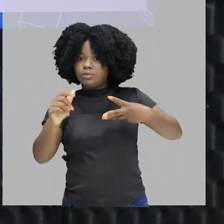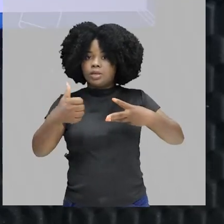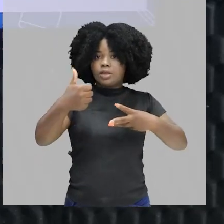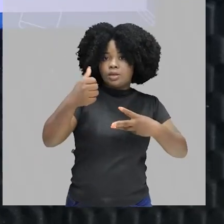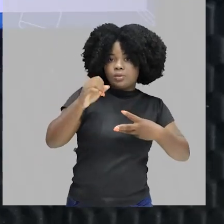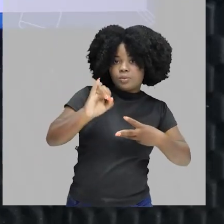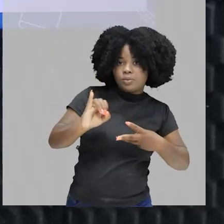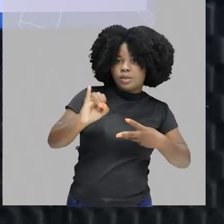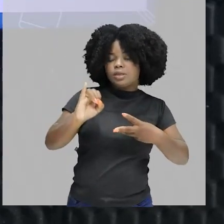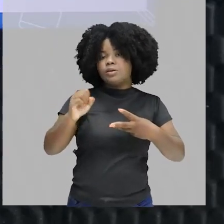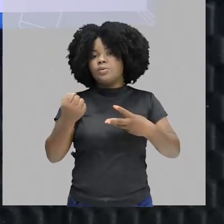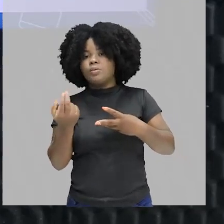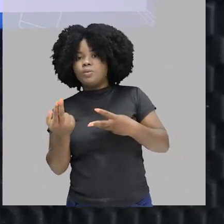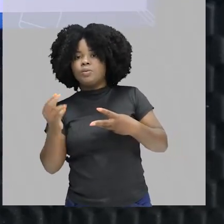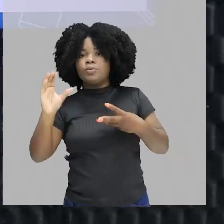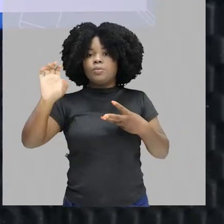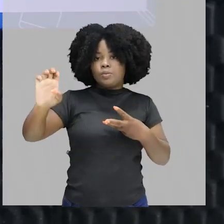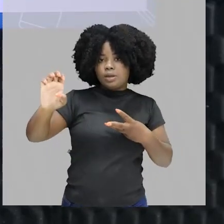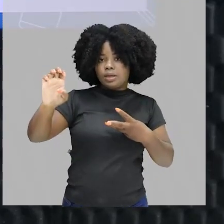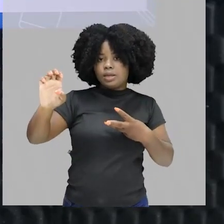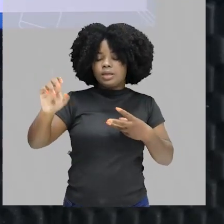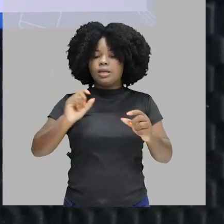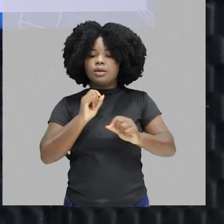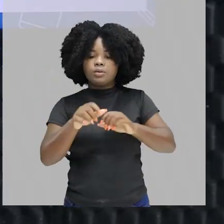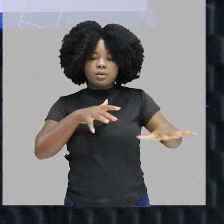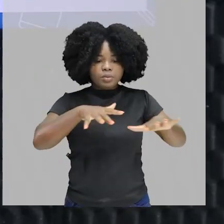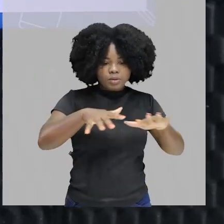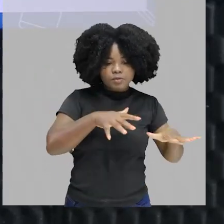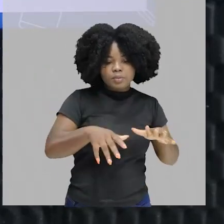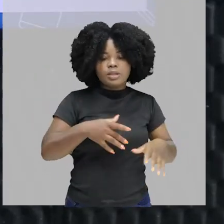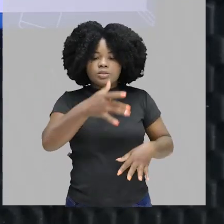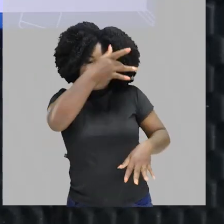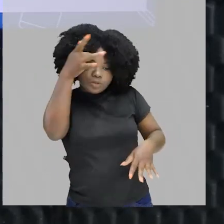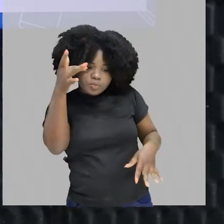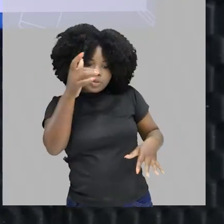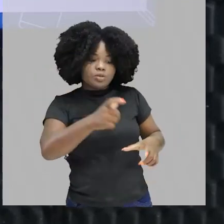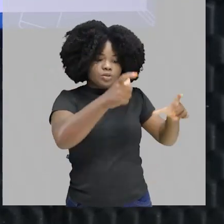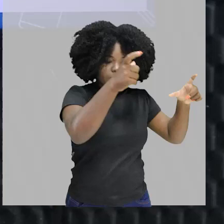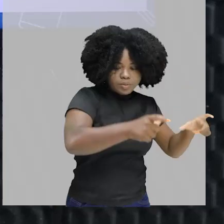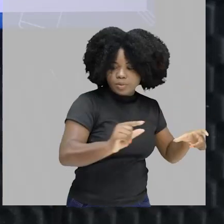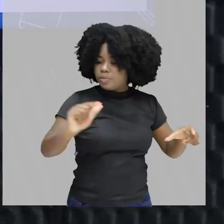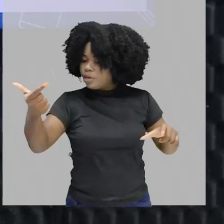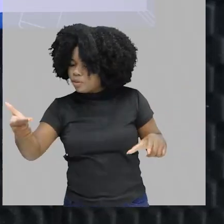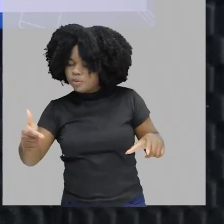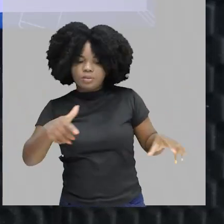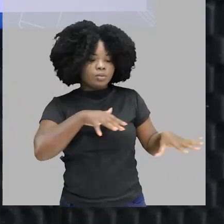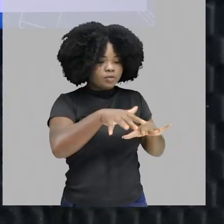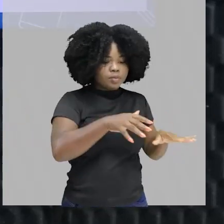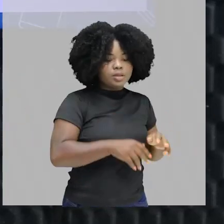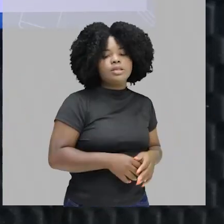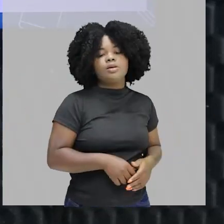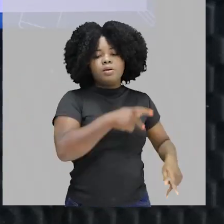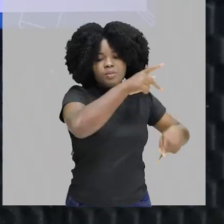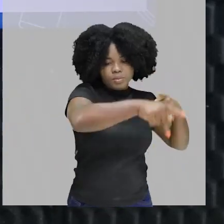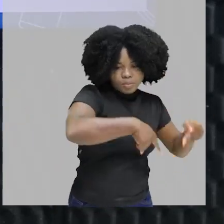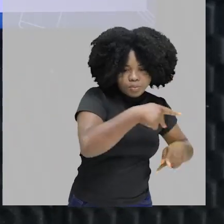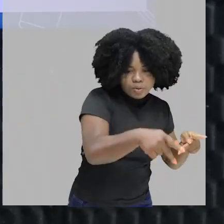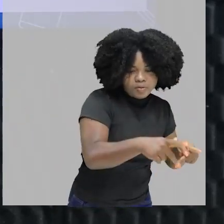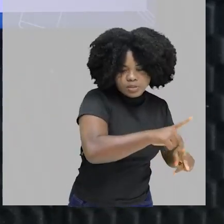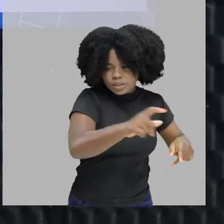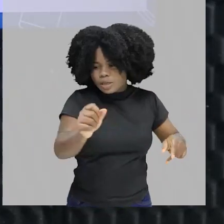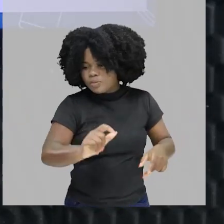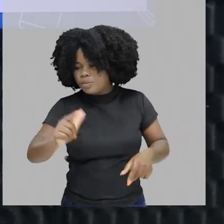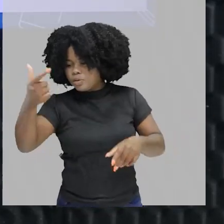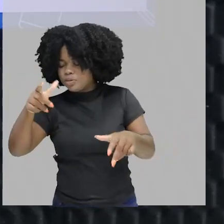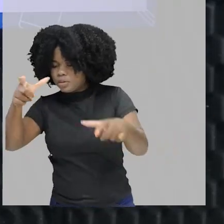como movimentação entre pessoas, né, de uma localidade para outra. Ou seja, é um termo mais amplo, galera, tá? Normalmente, tu vai